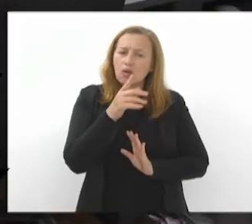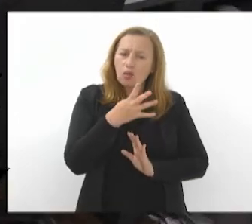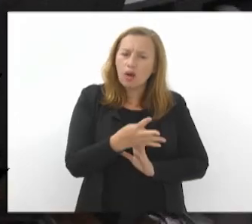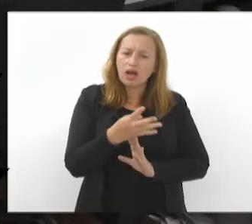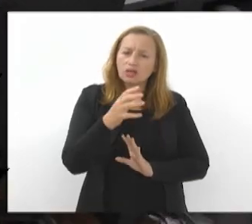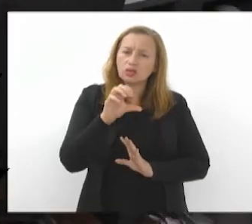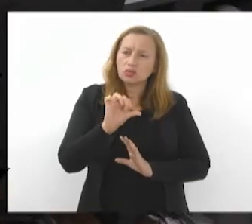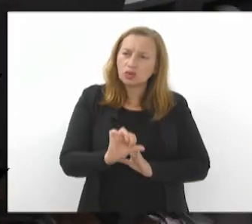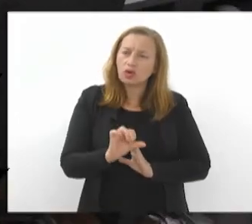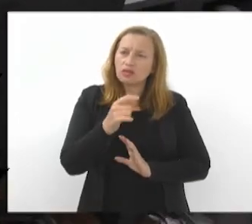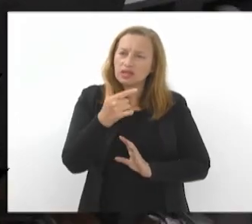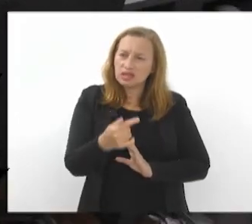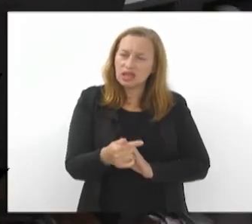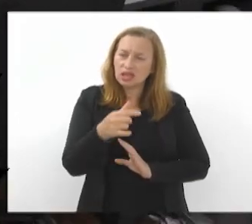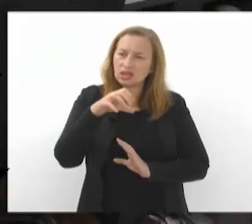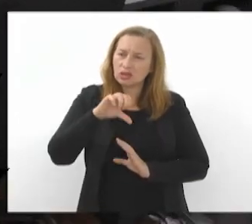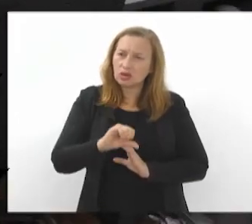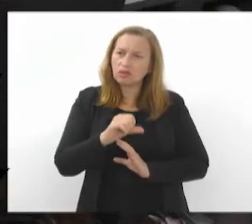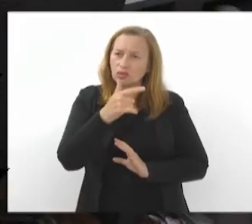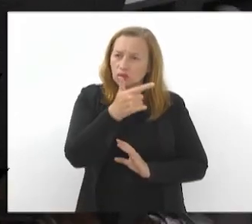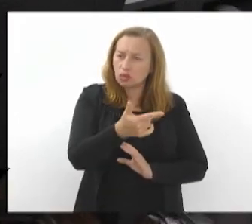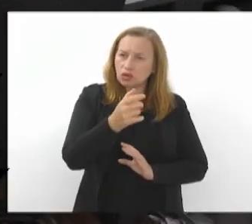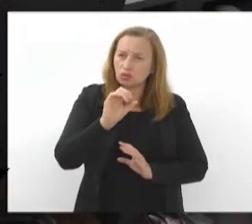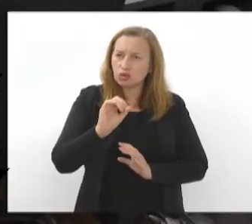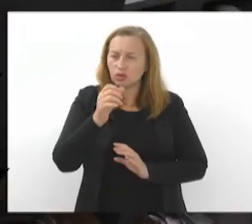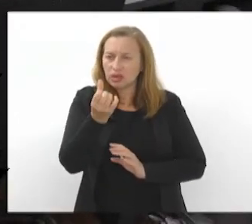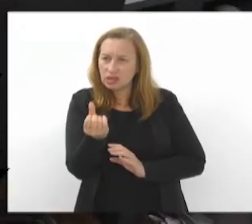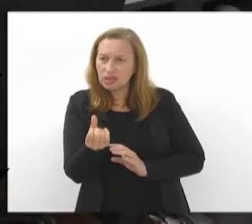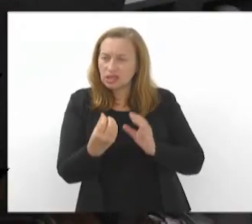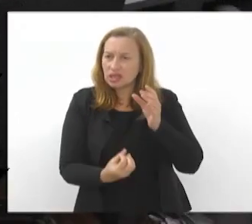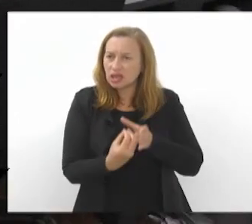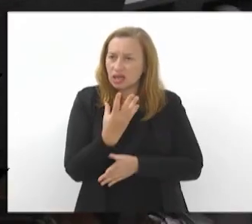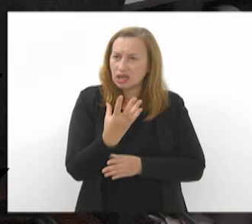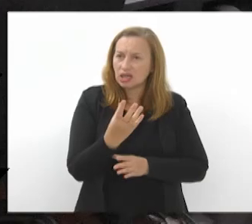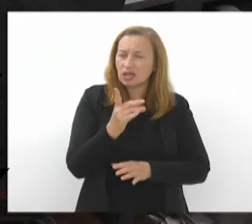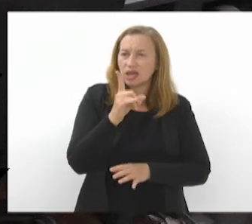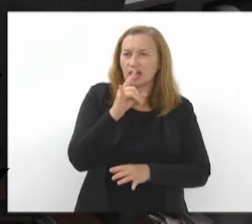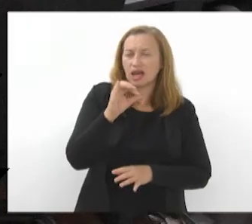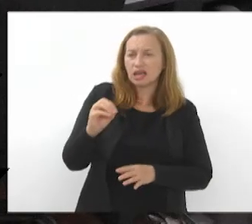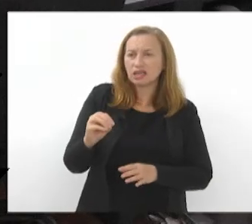4972 de 2006, que cria no calendário